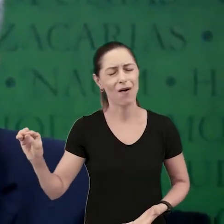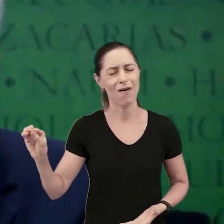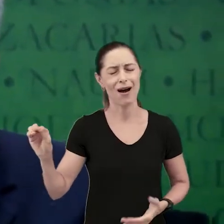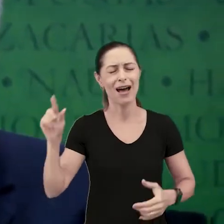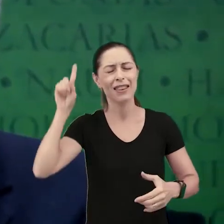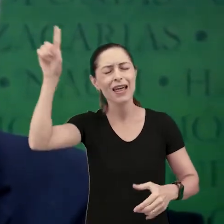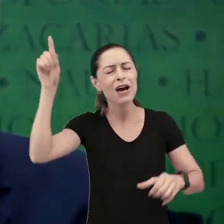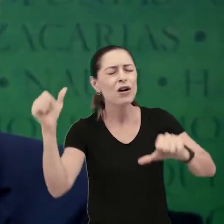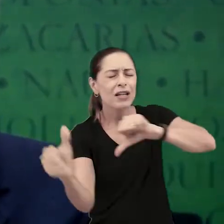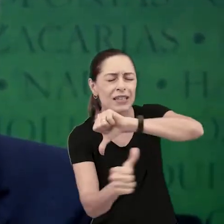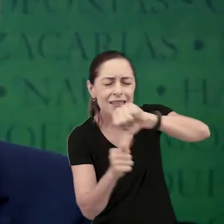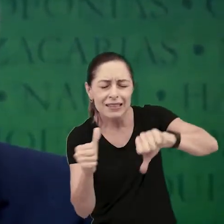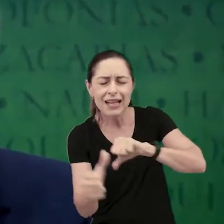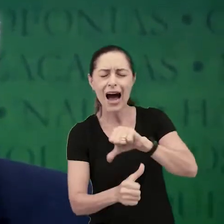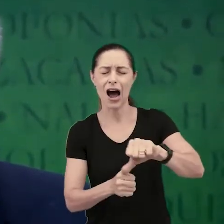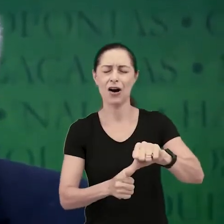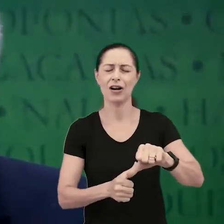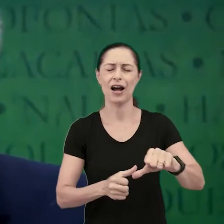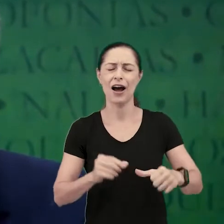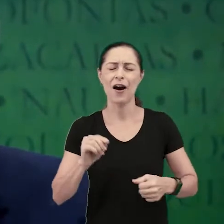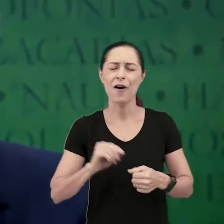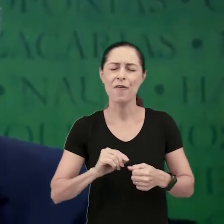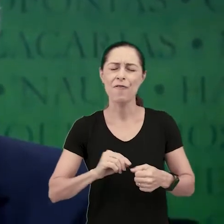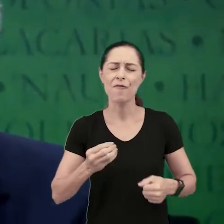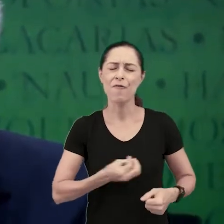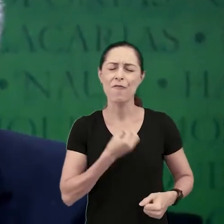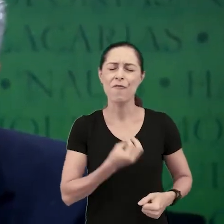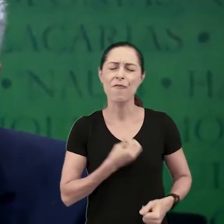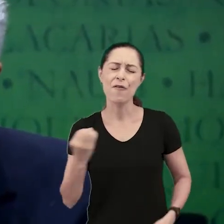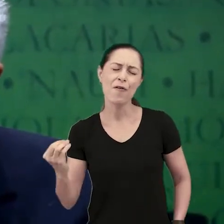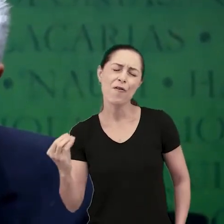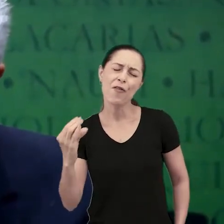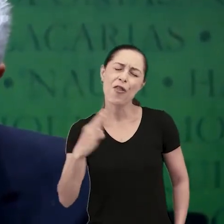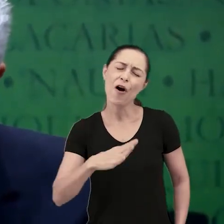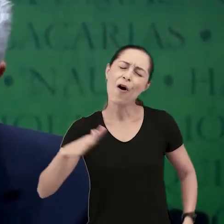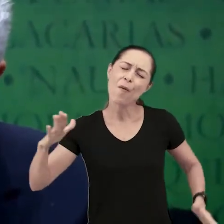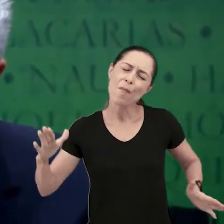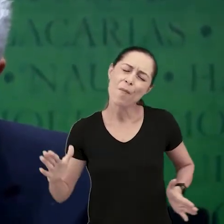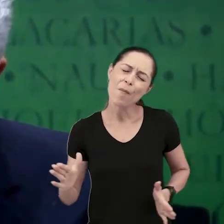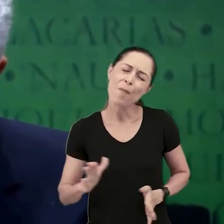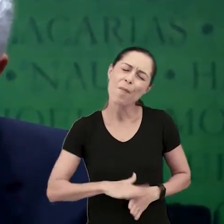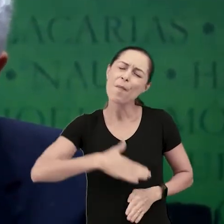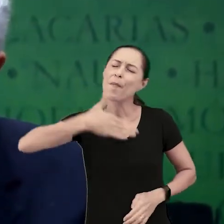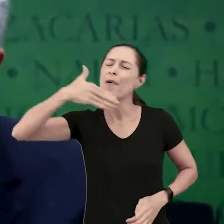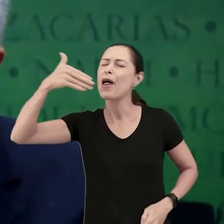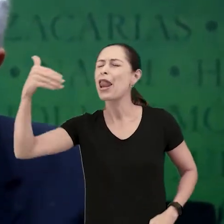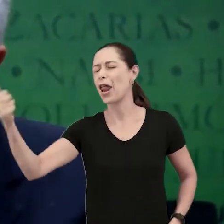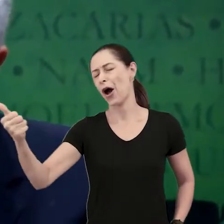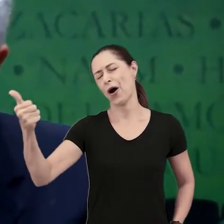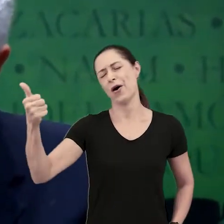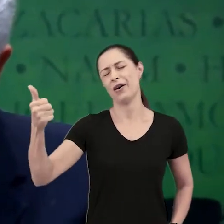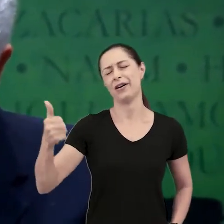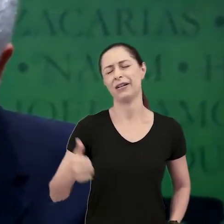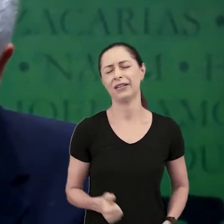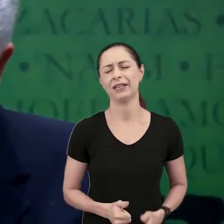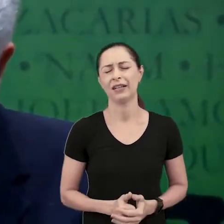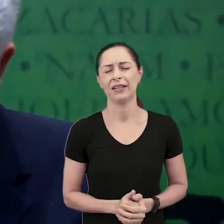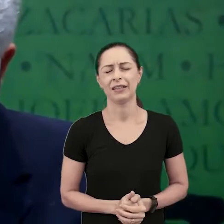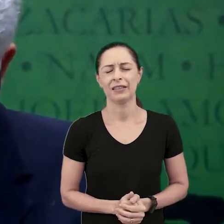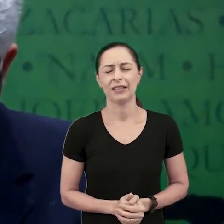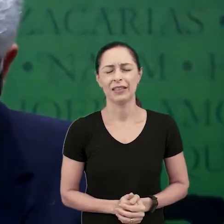abençoa e torna o nosso segundo estágio melhor que o primeiro. Louvado seja o Teu nome. Reaviva a Tua igreja,